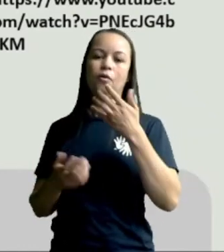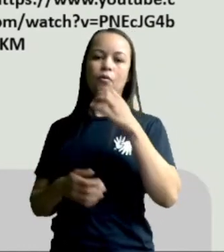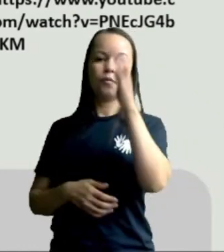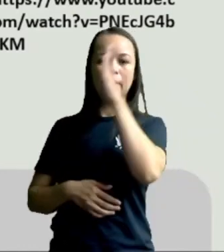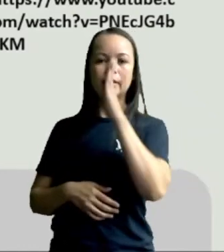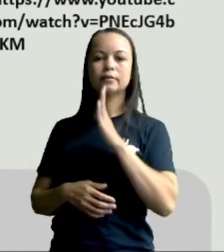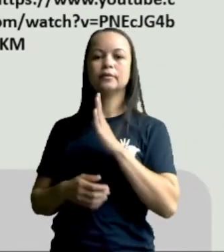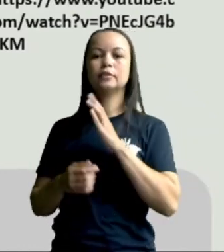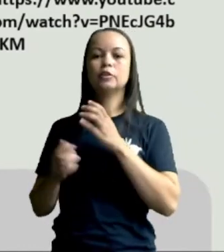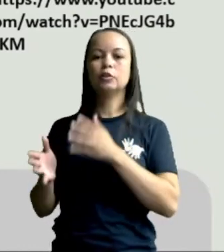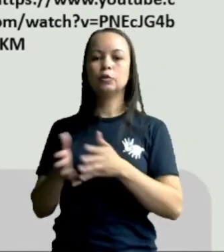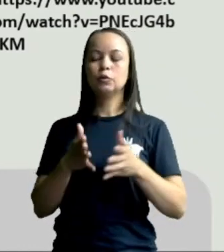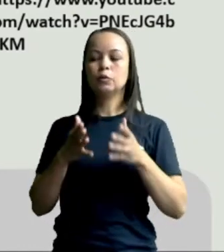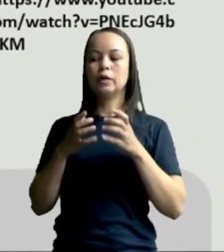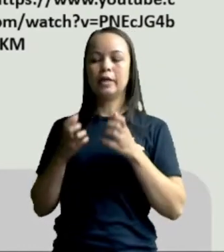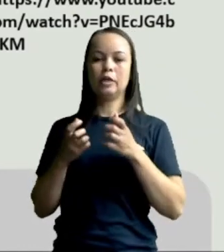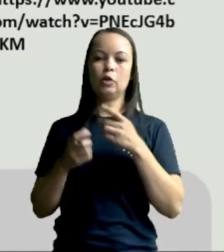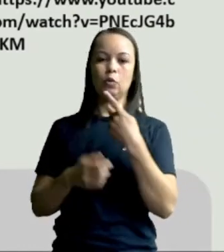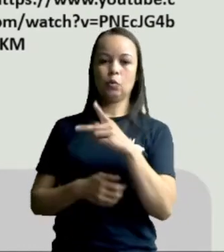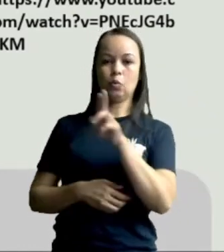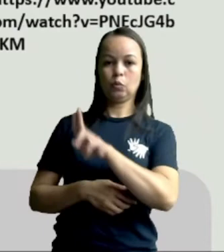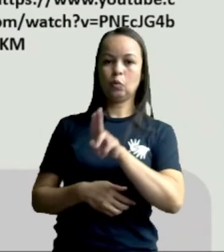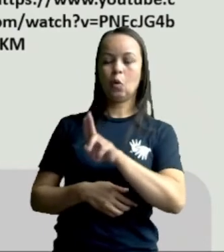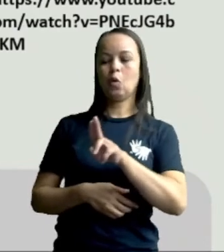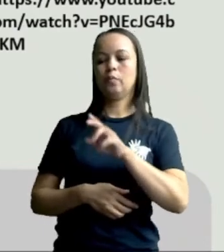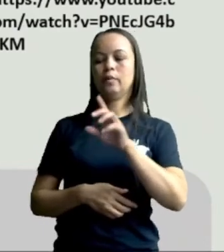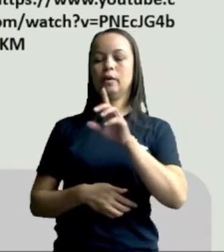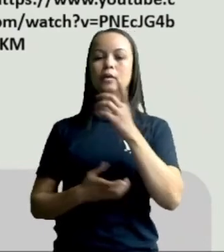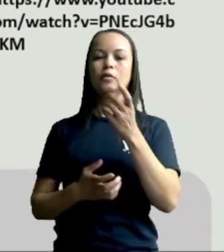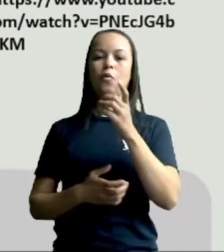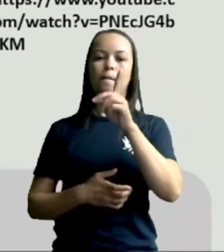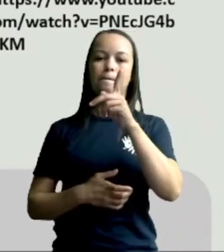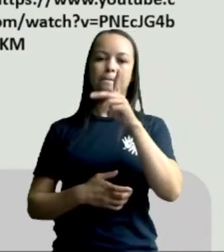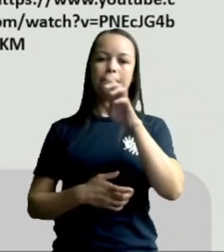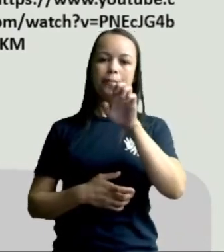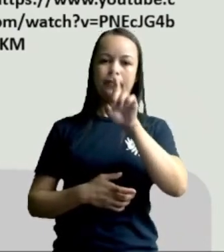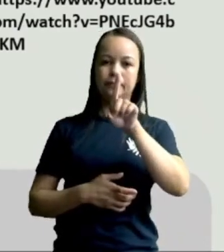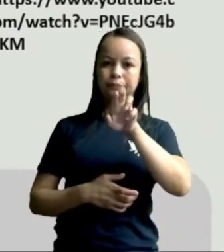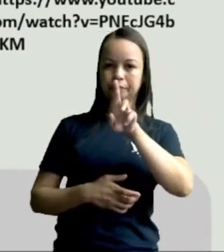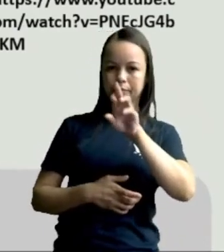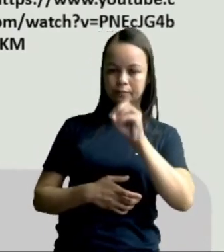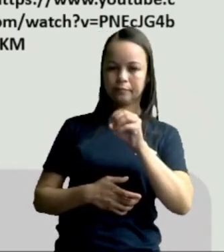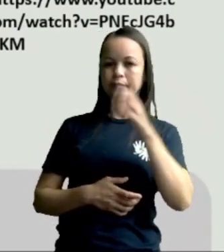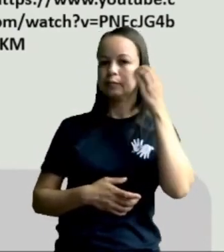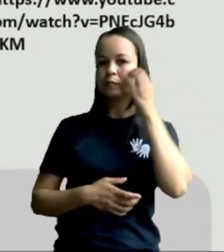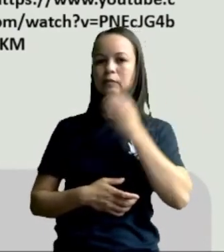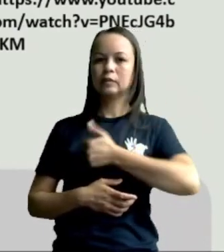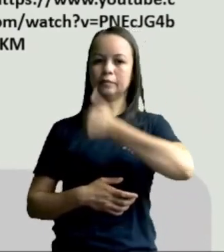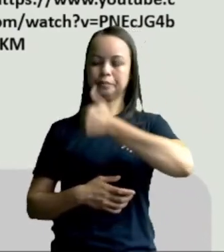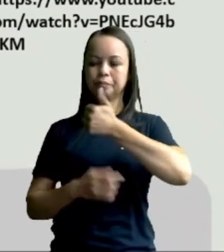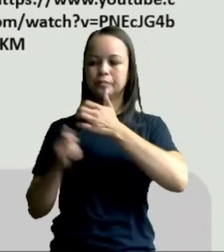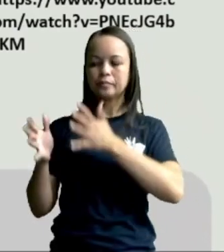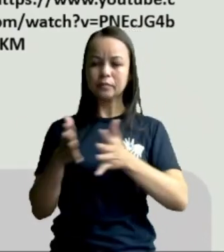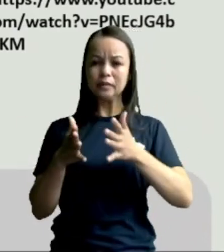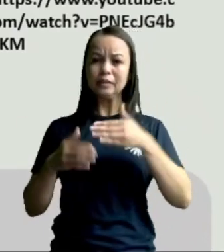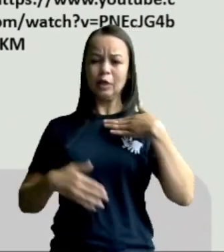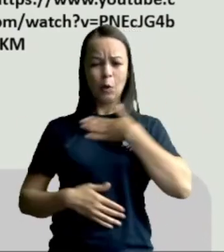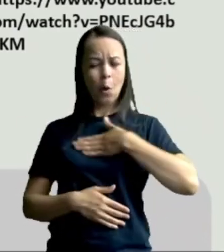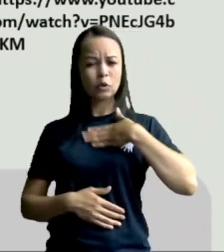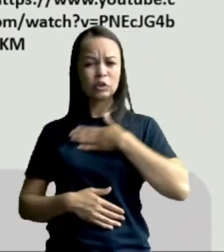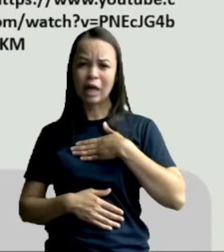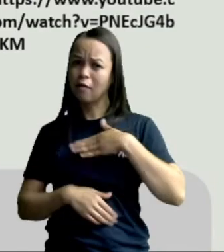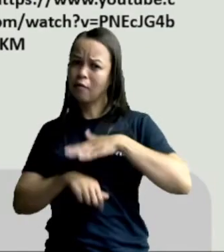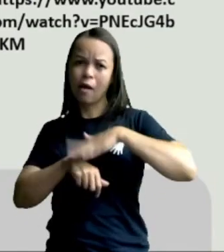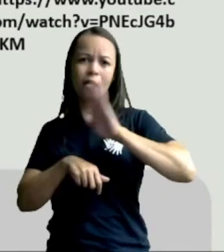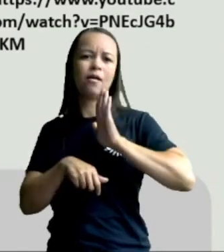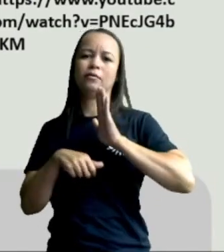Pedro I. Esse príncipe gostava muito do Brasil e as pessoas do Brasil também gostavam